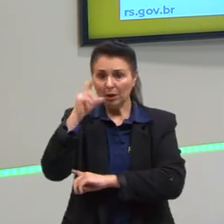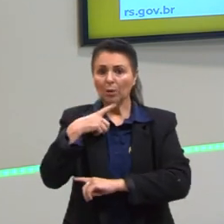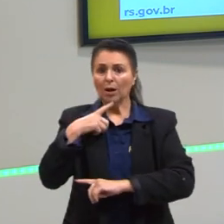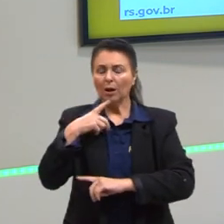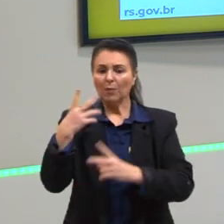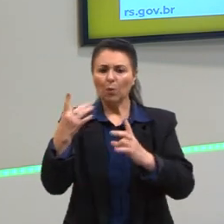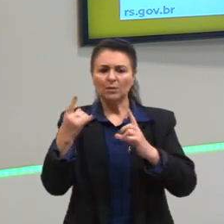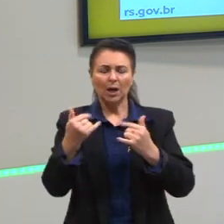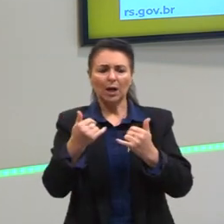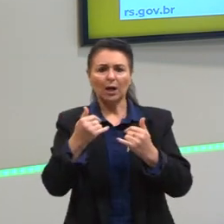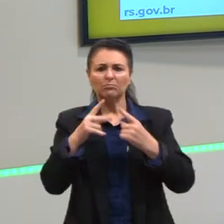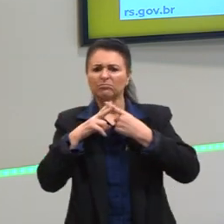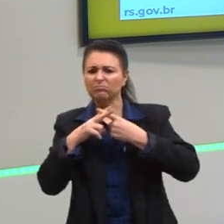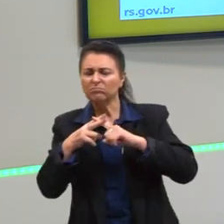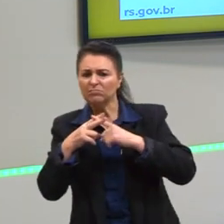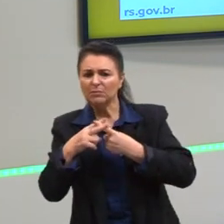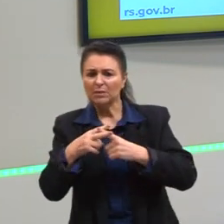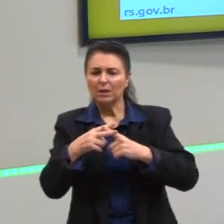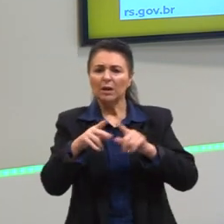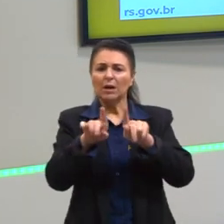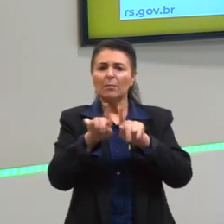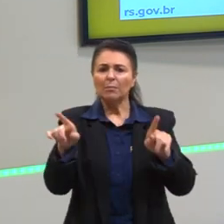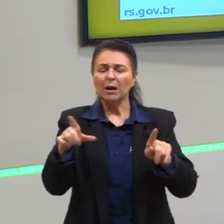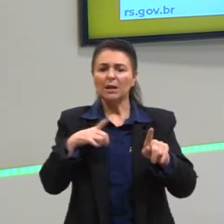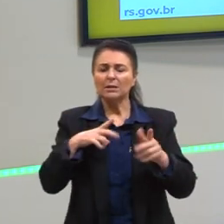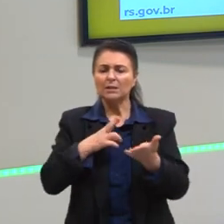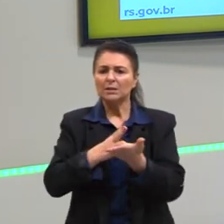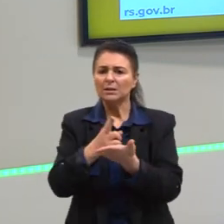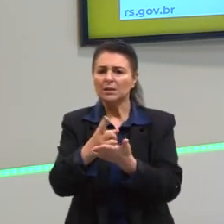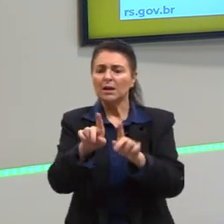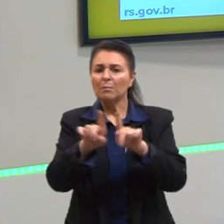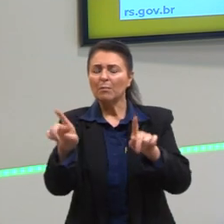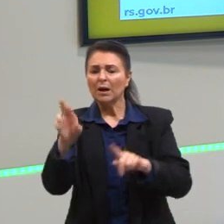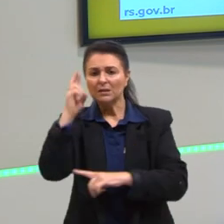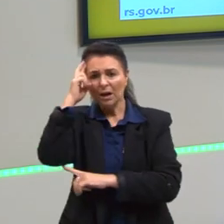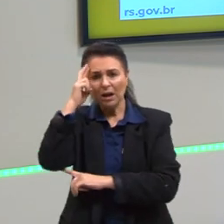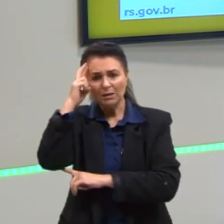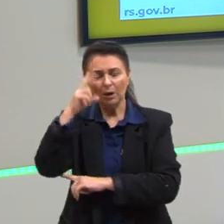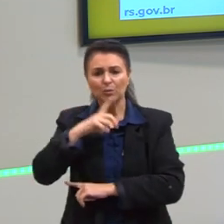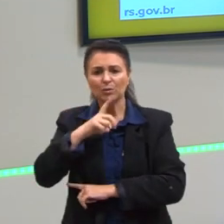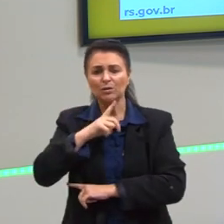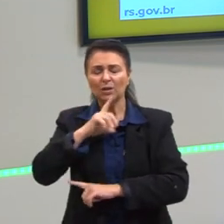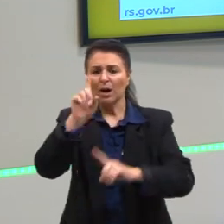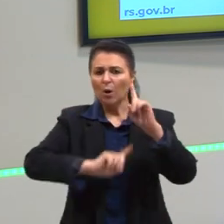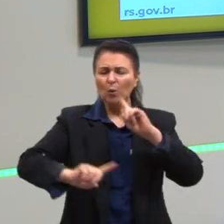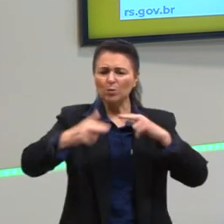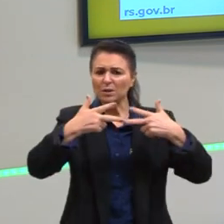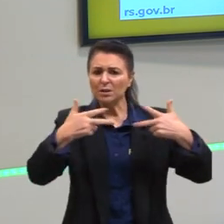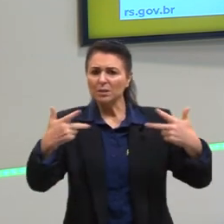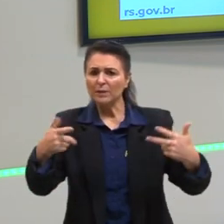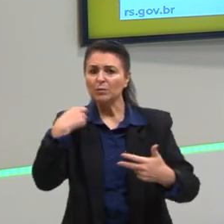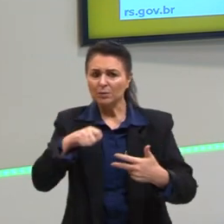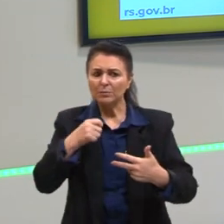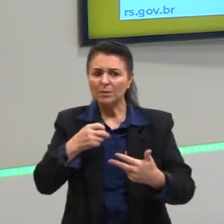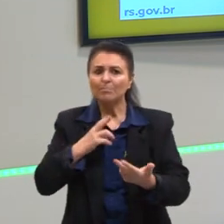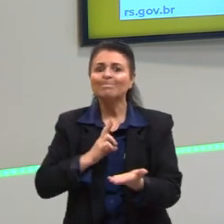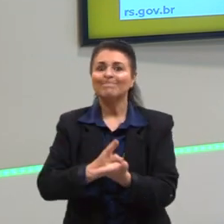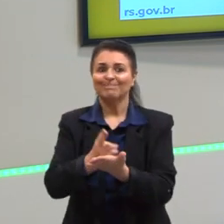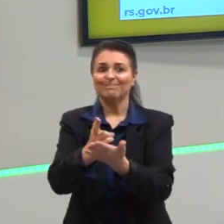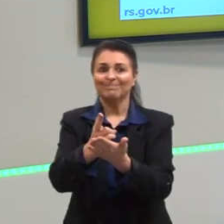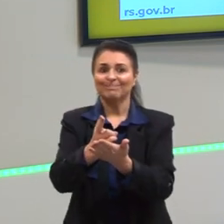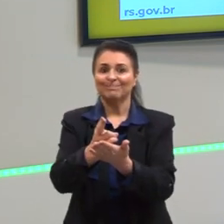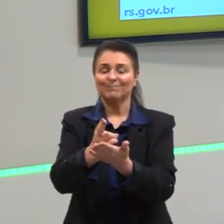razão instrumental arrasar o seguiu o seu Rumo cego mas a razão Tinha alguns elementos que devem ser preservados